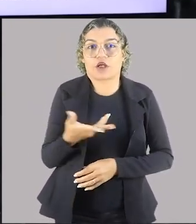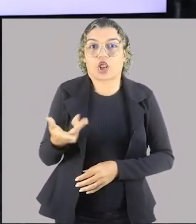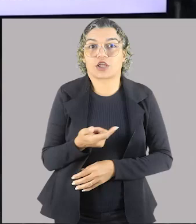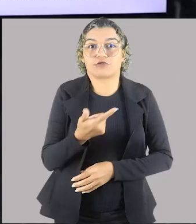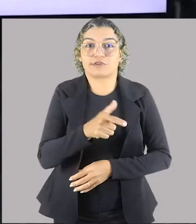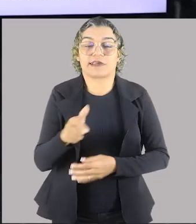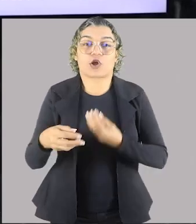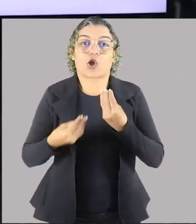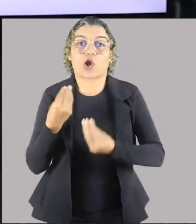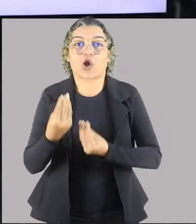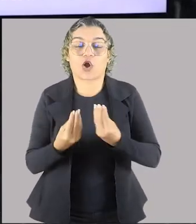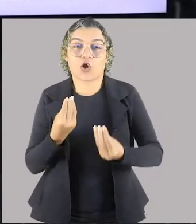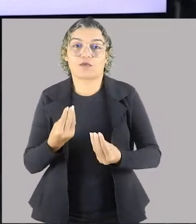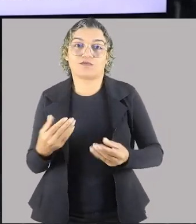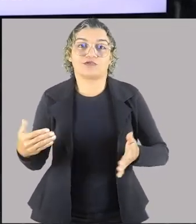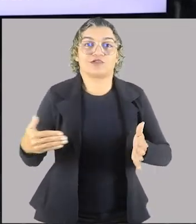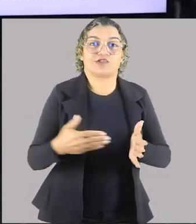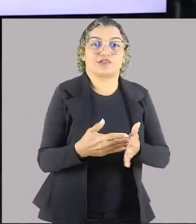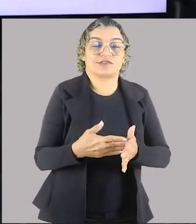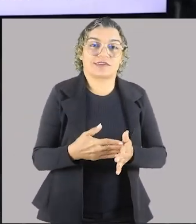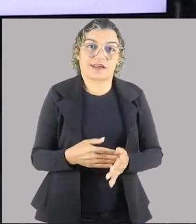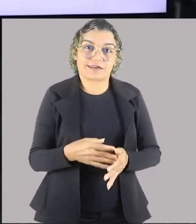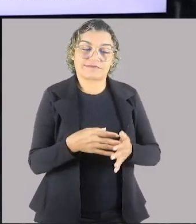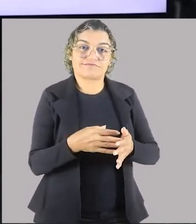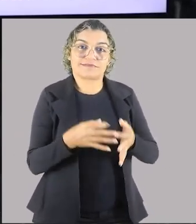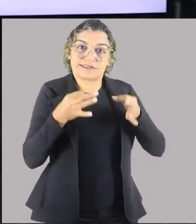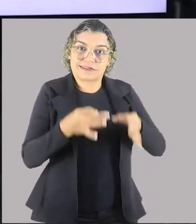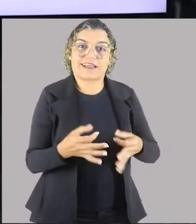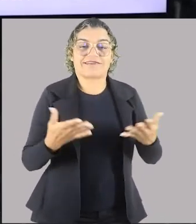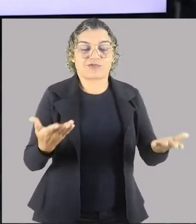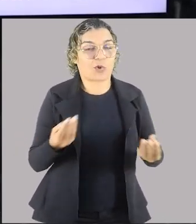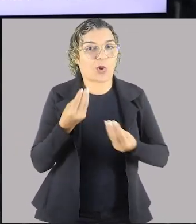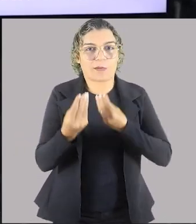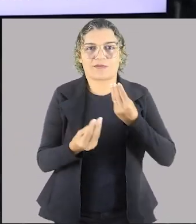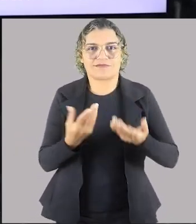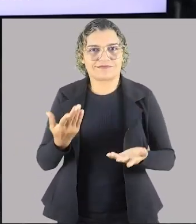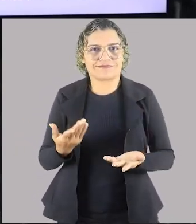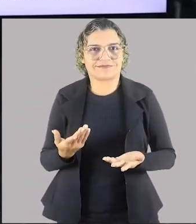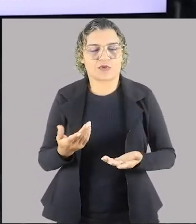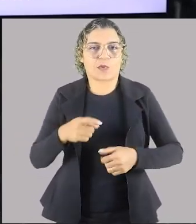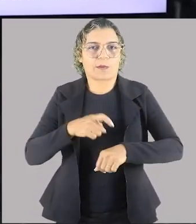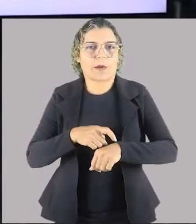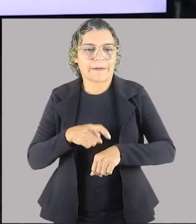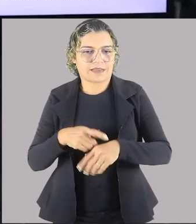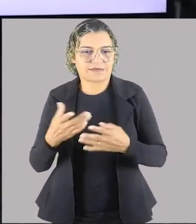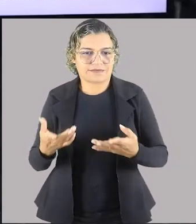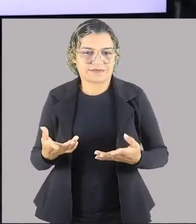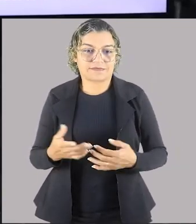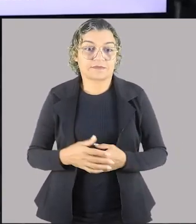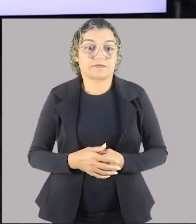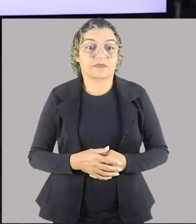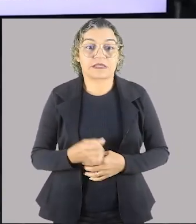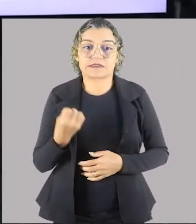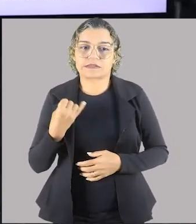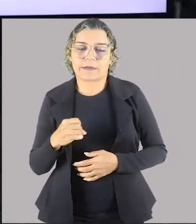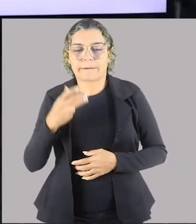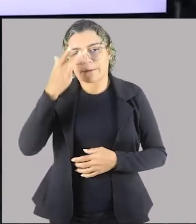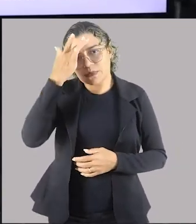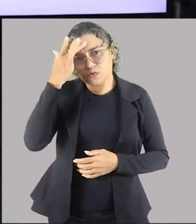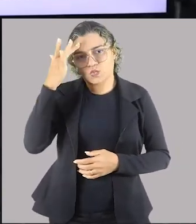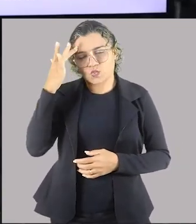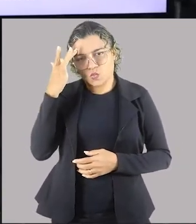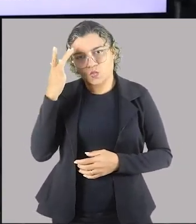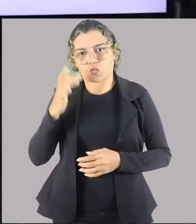suas provas, ele não vai conseguir ter resultados positivos dentro da sua competição. Se esse indivíduo